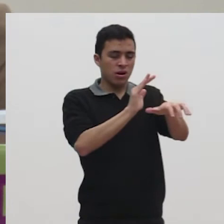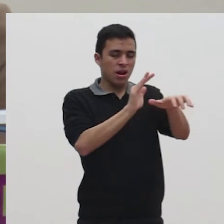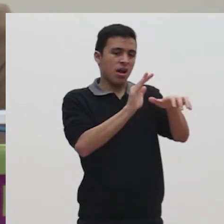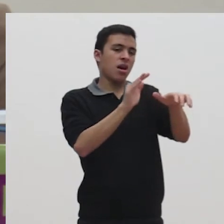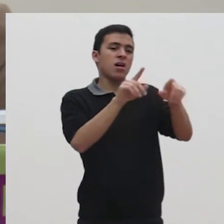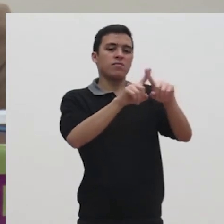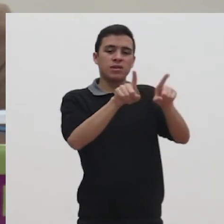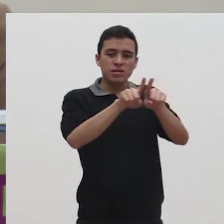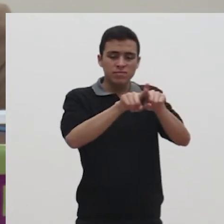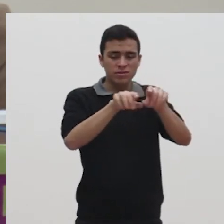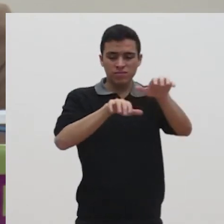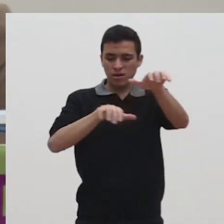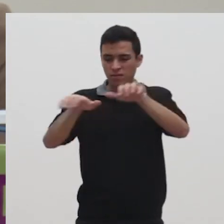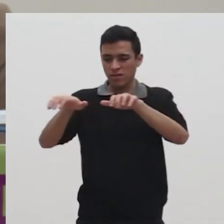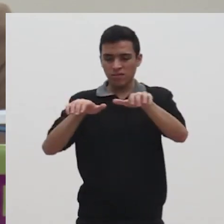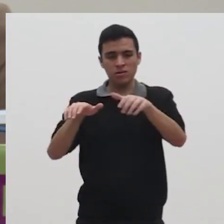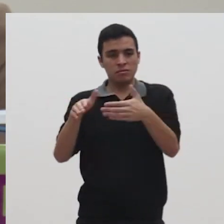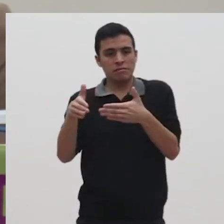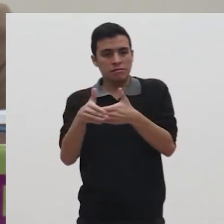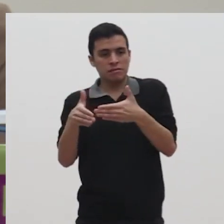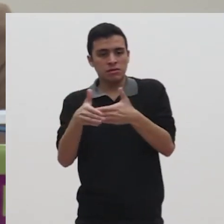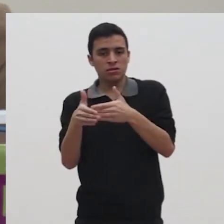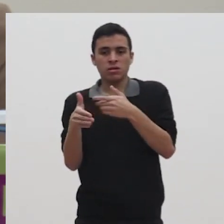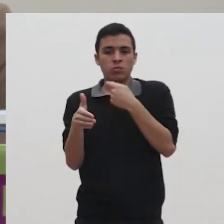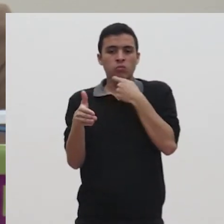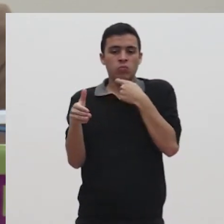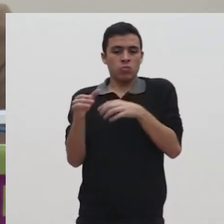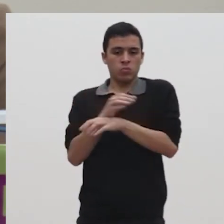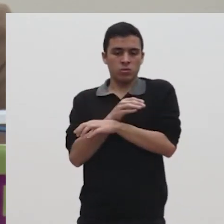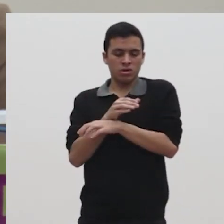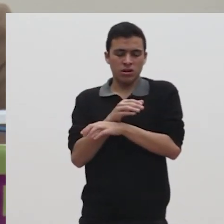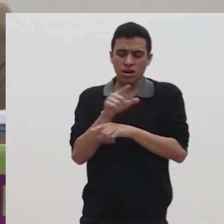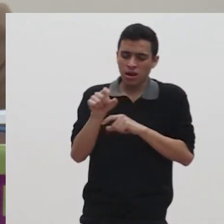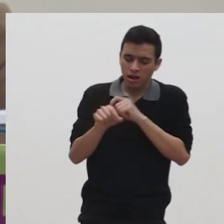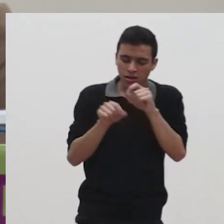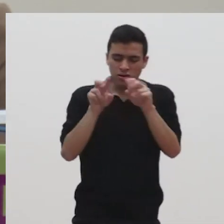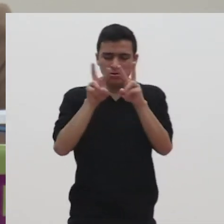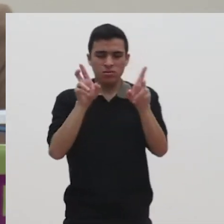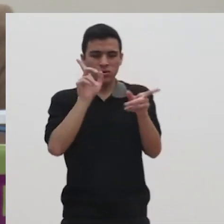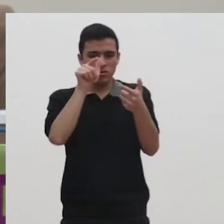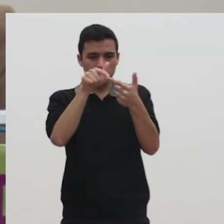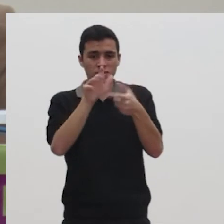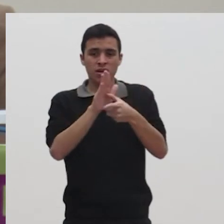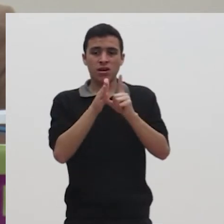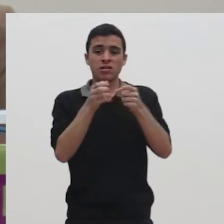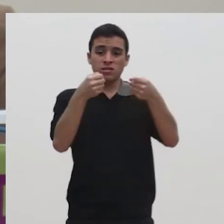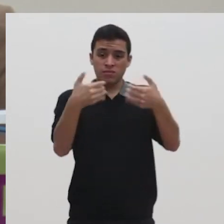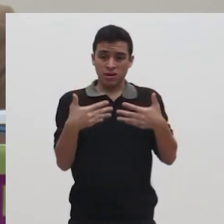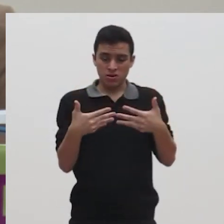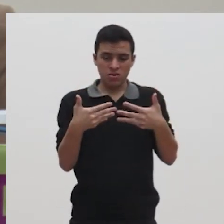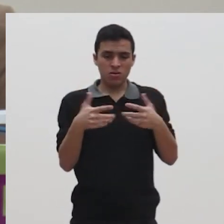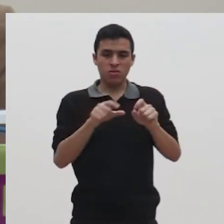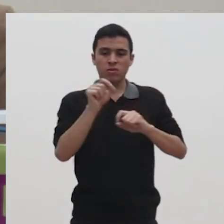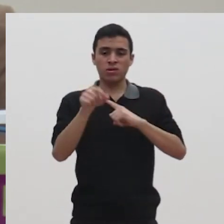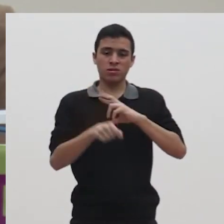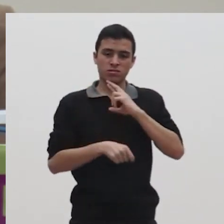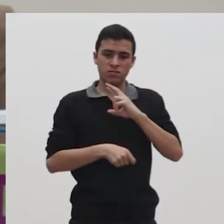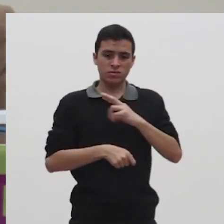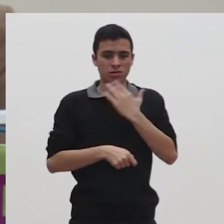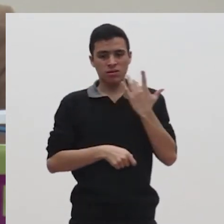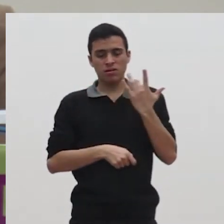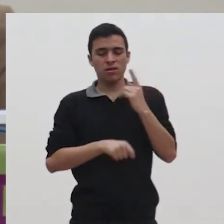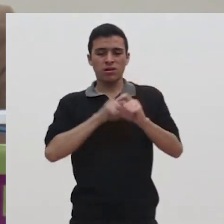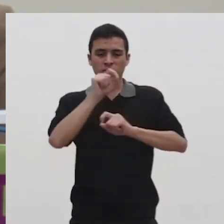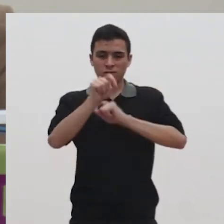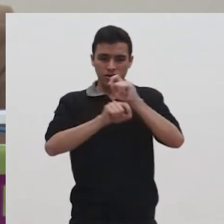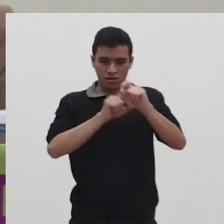mas temos alguns que estão realmente travados. E sobre isso, enfim, indo a essa questão objetiva que foi colocada, tem uma resposta que nós temos